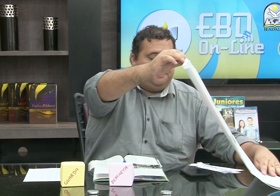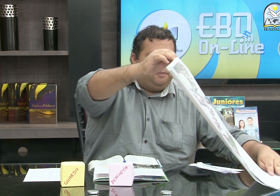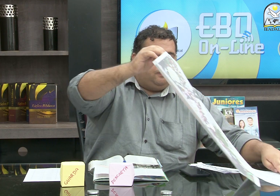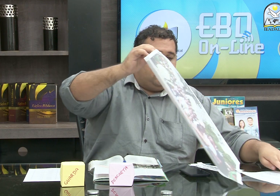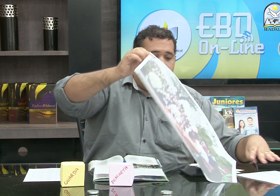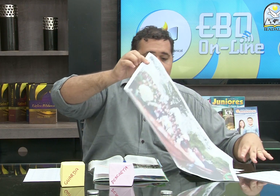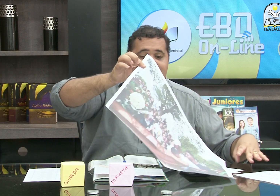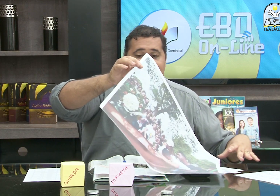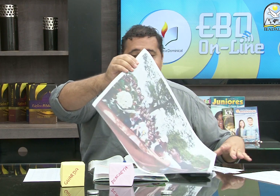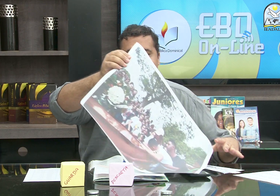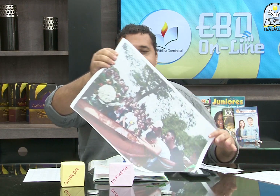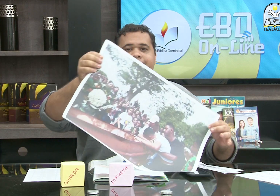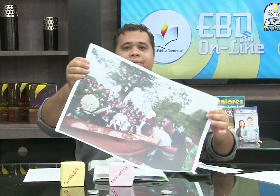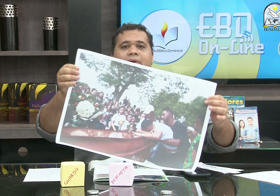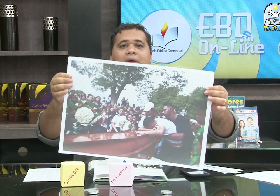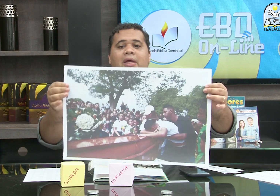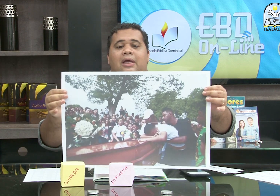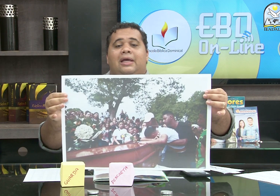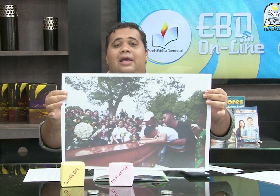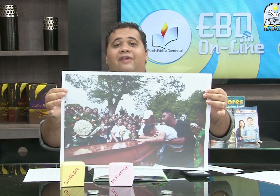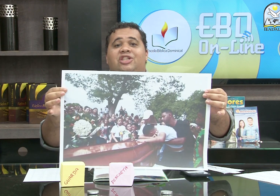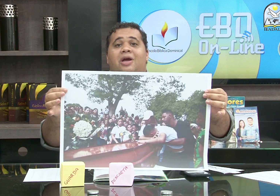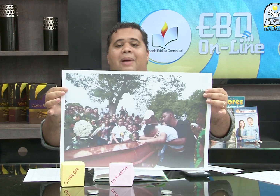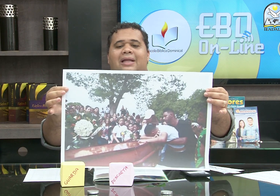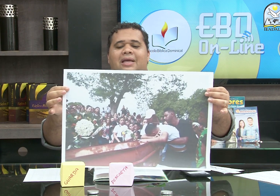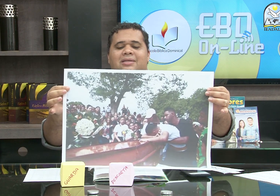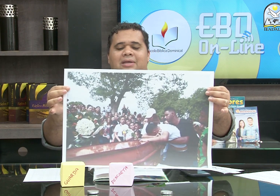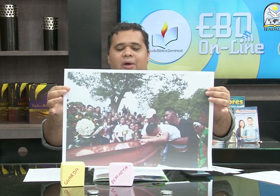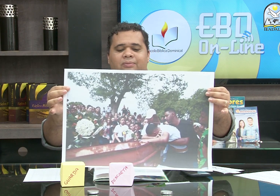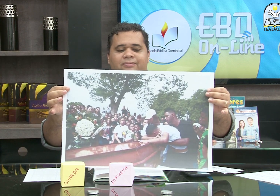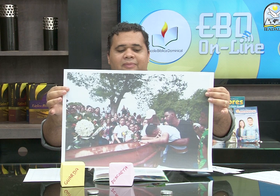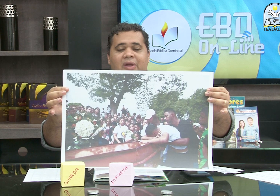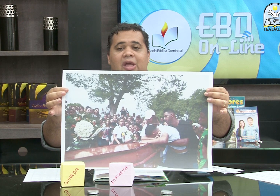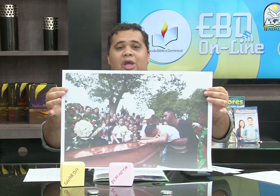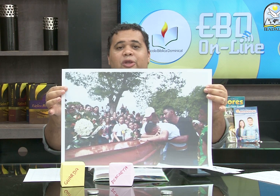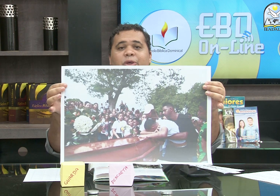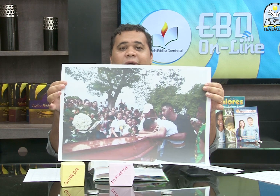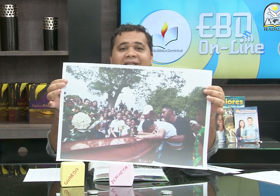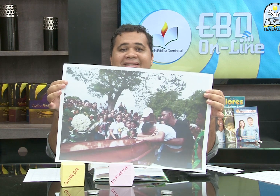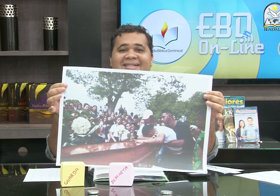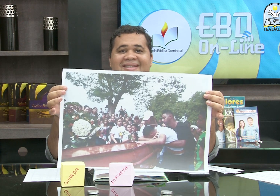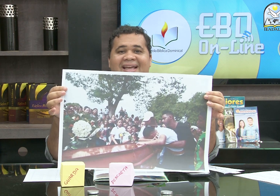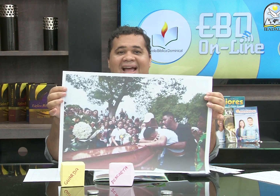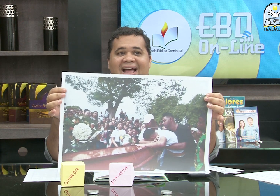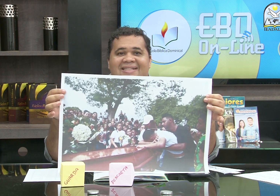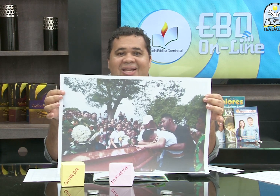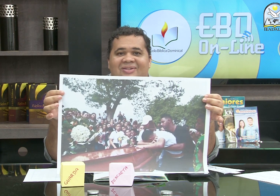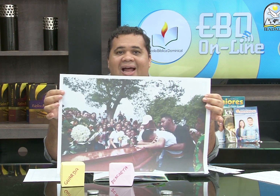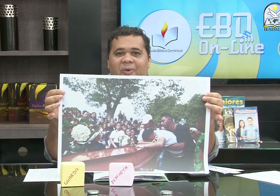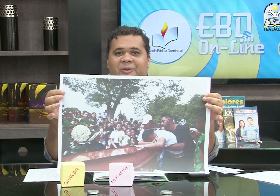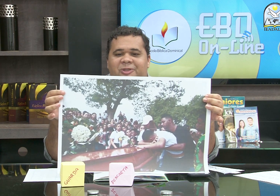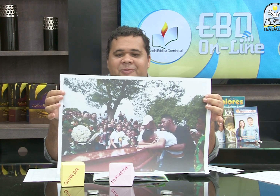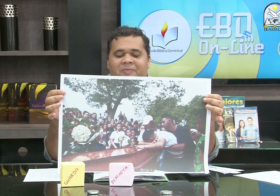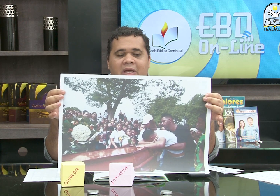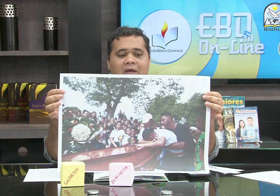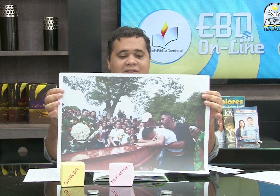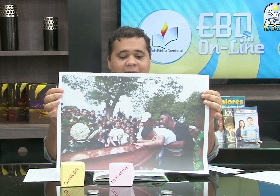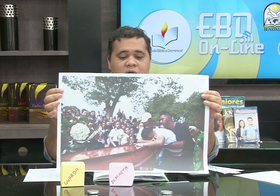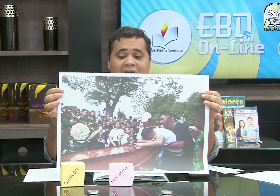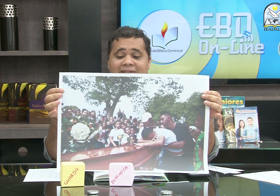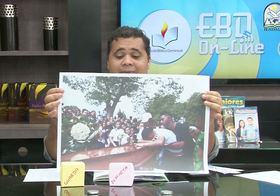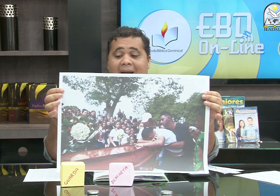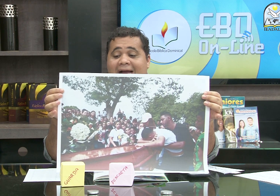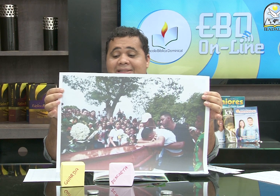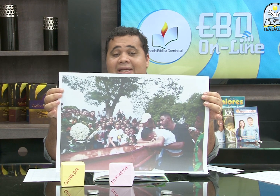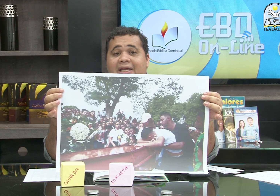vocês uma imagem que vai chamar a atenção dos seus alunos você